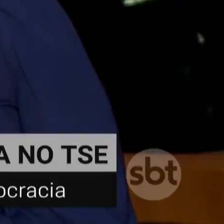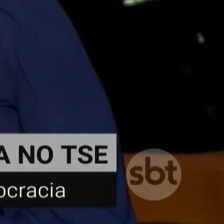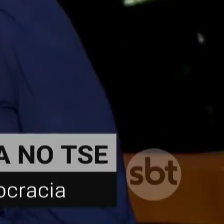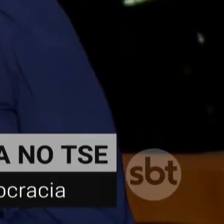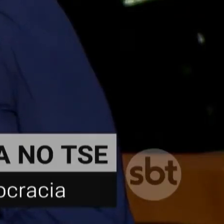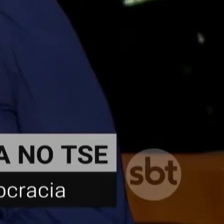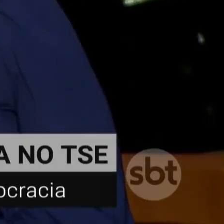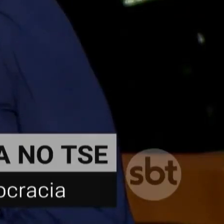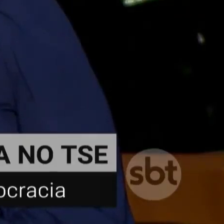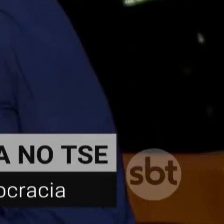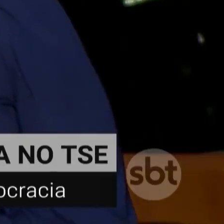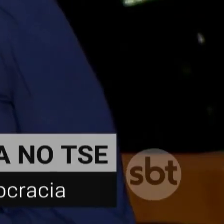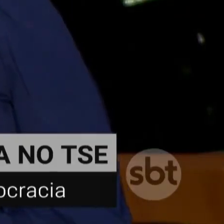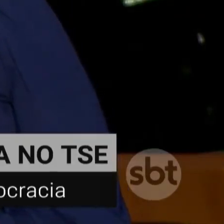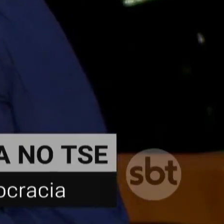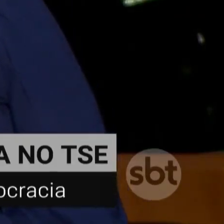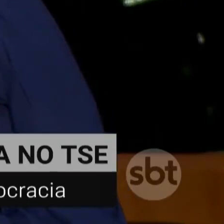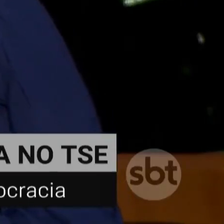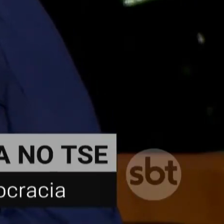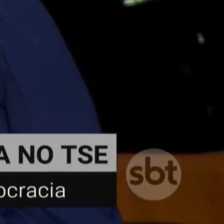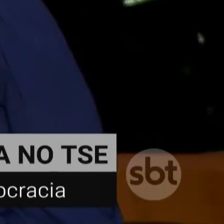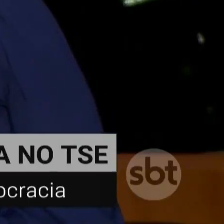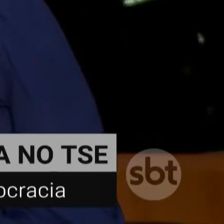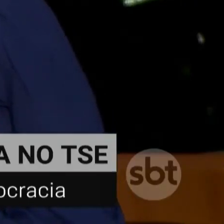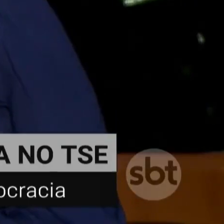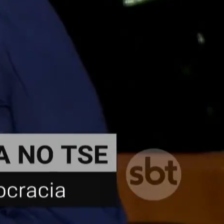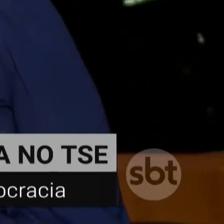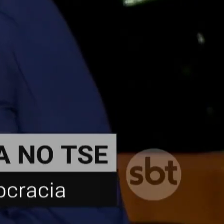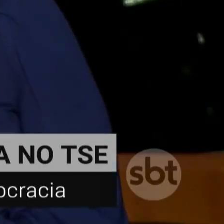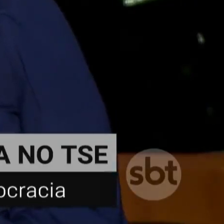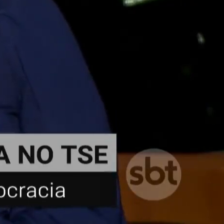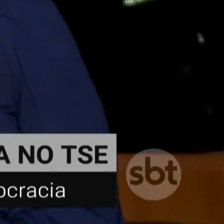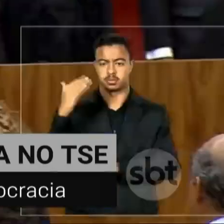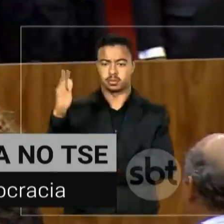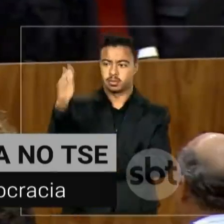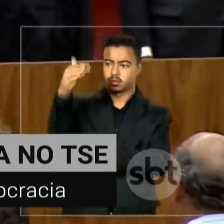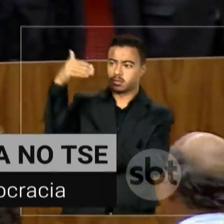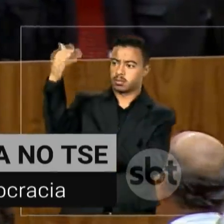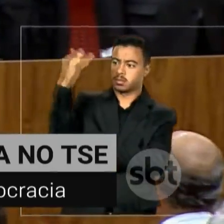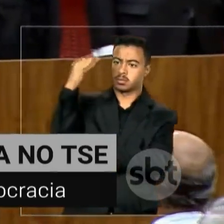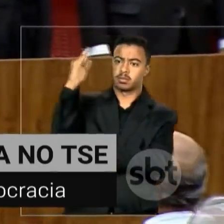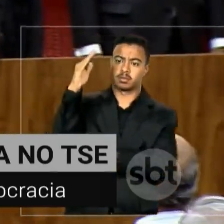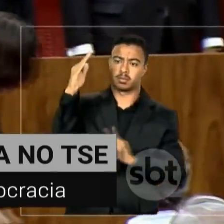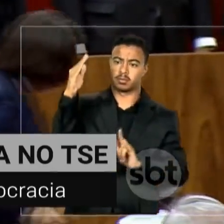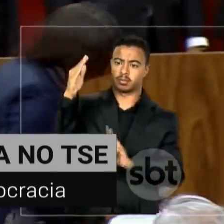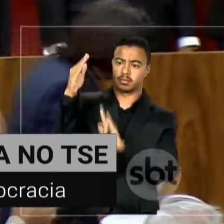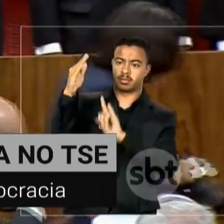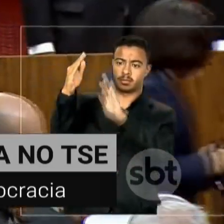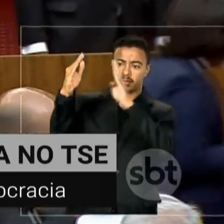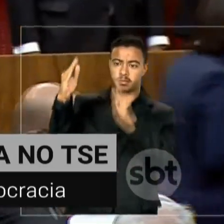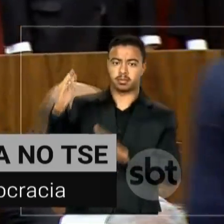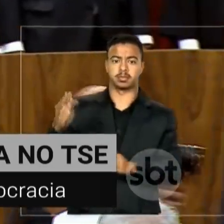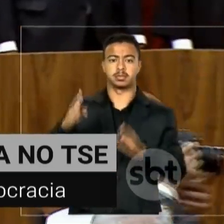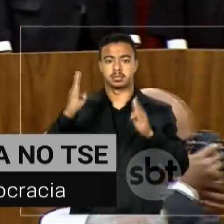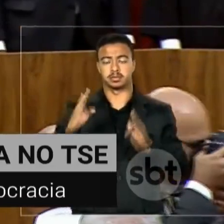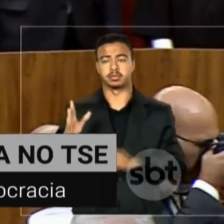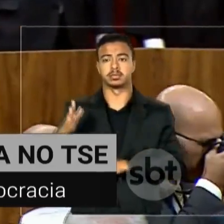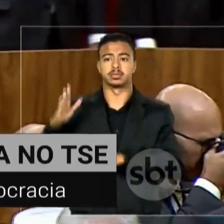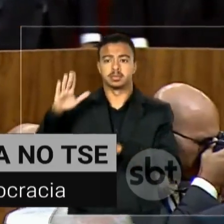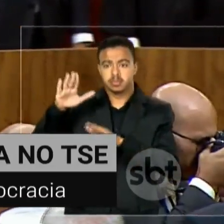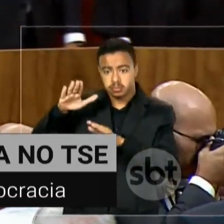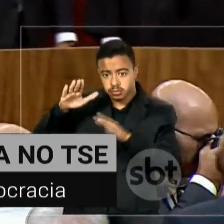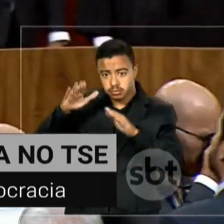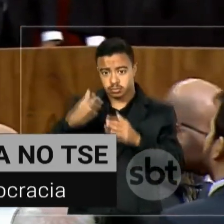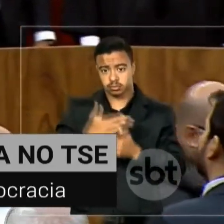três poderes estiveram presentes. Alguns exemplos são os ministros de Estado, ministro da Defesa José Múcio, ministro da Justiça e